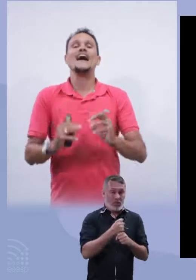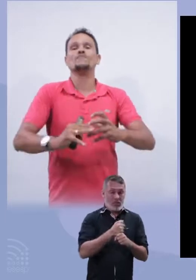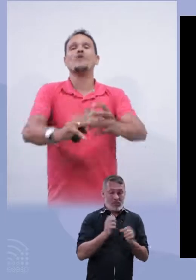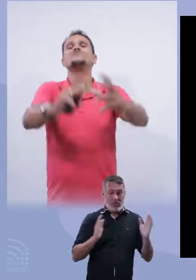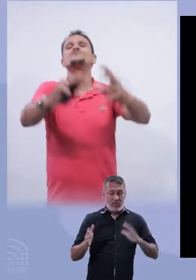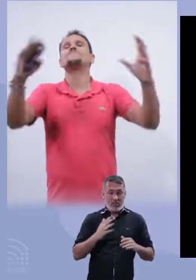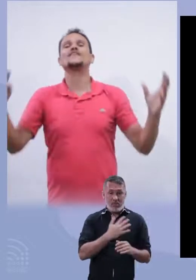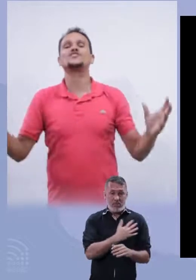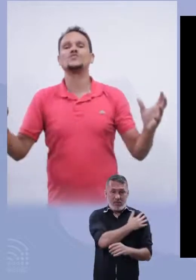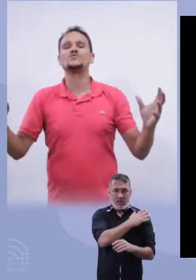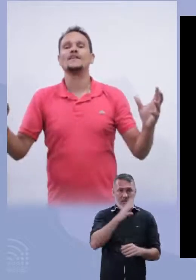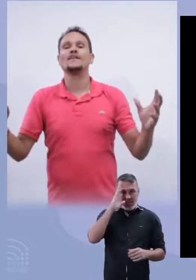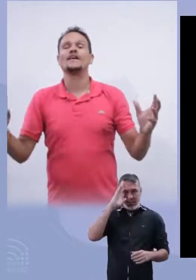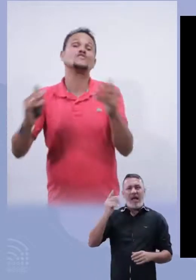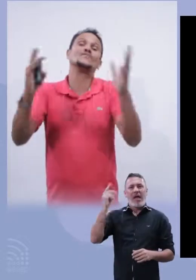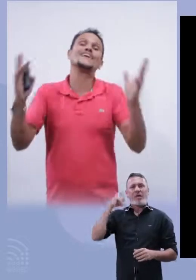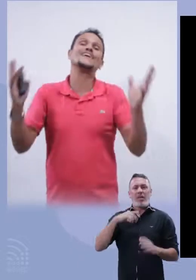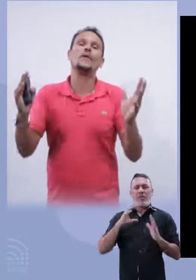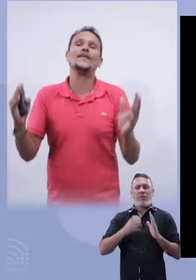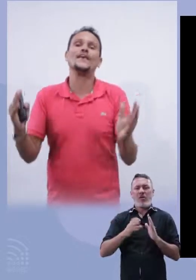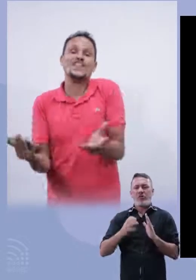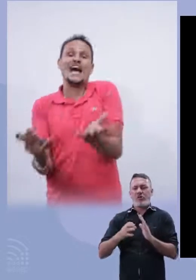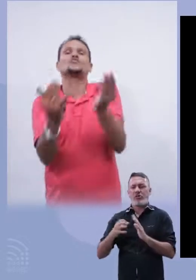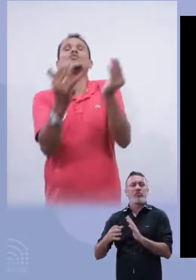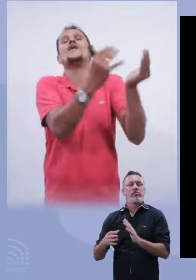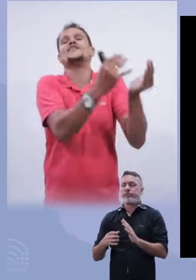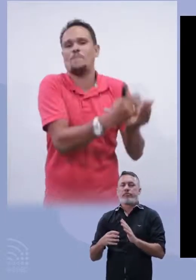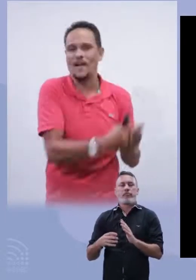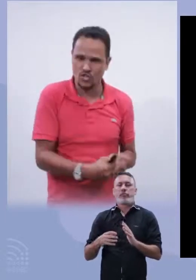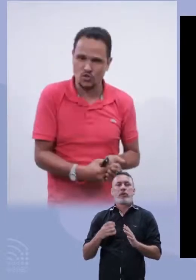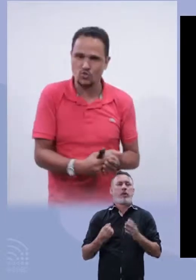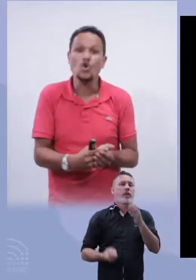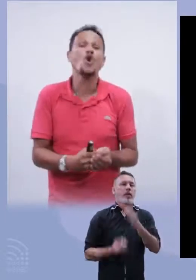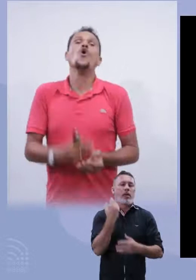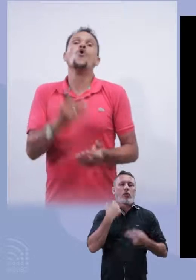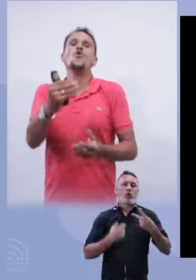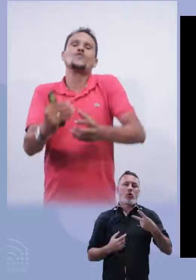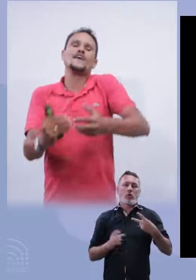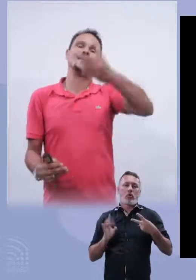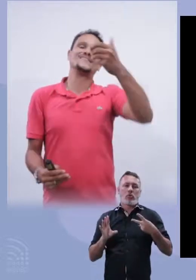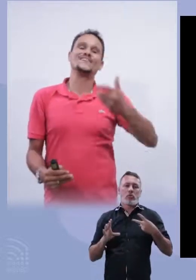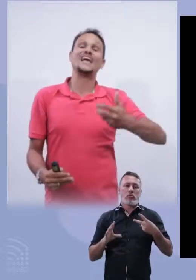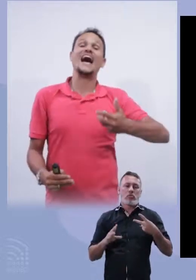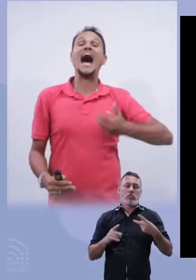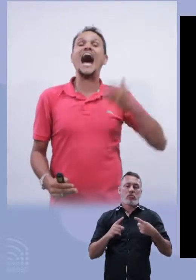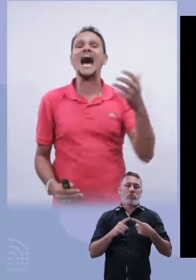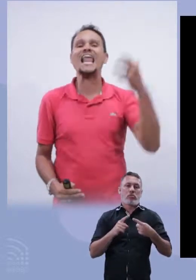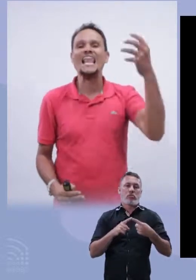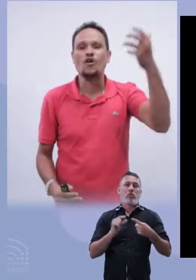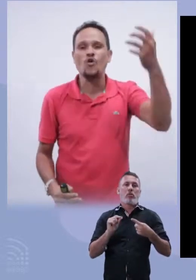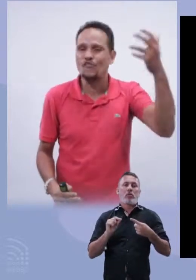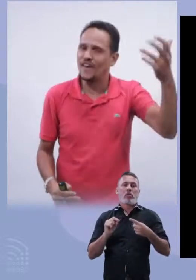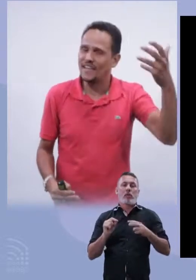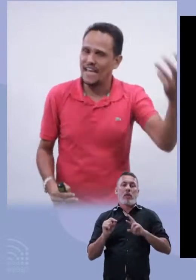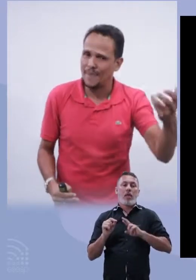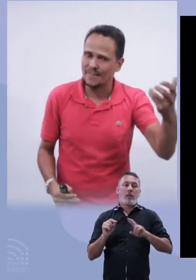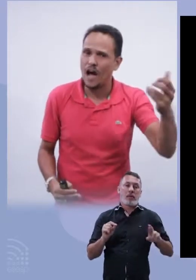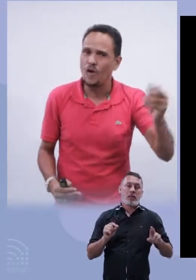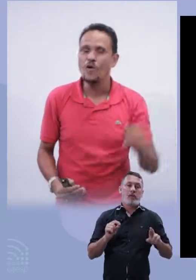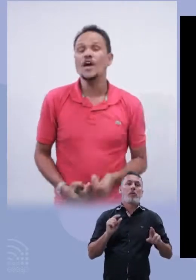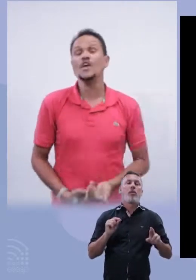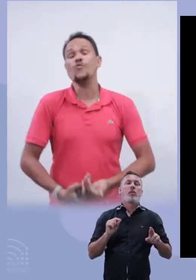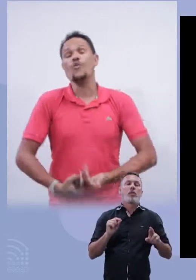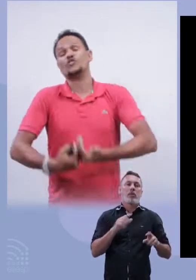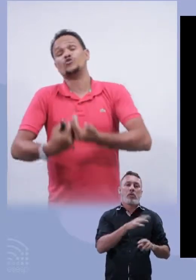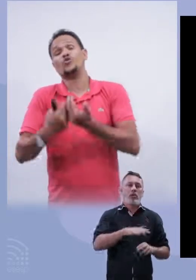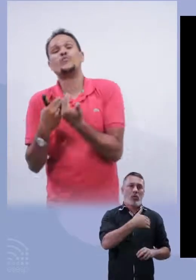que aquele monte de partidos, eles vão ter que dar origem a 2 partidos. Um que representa a ala